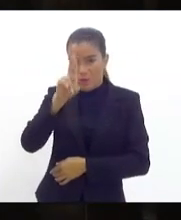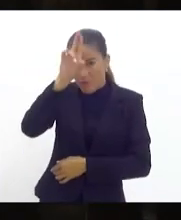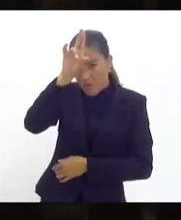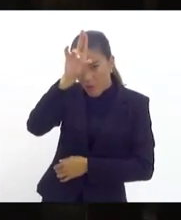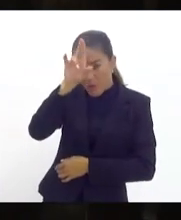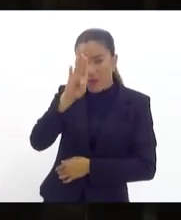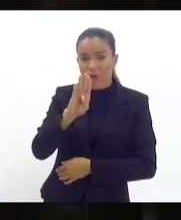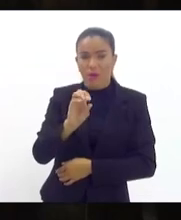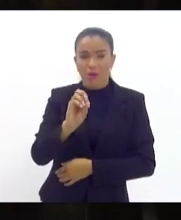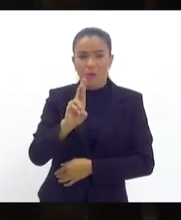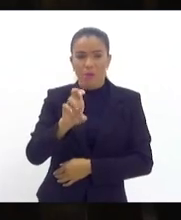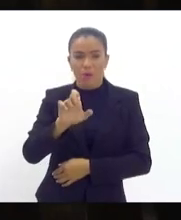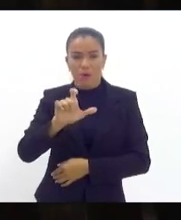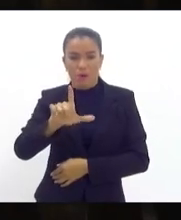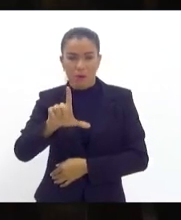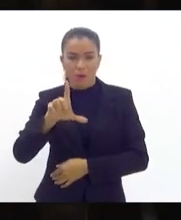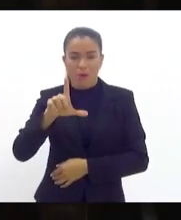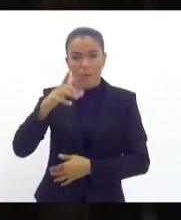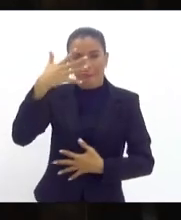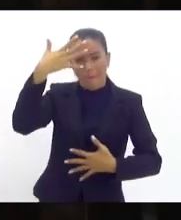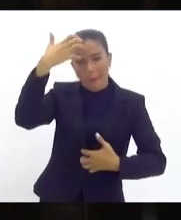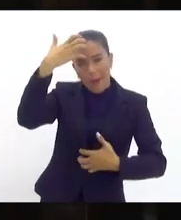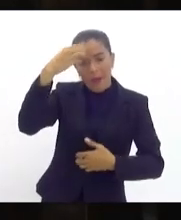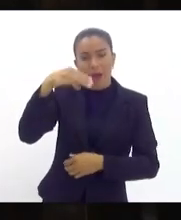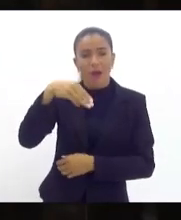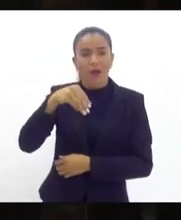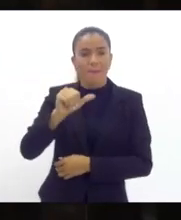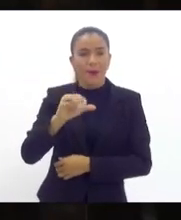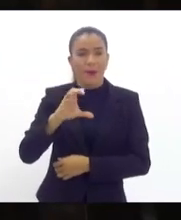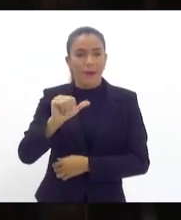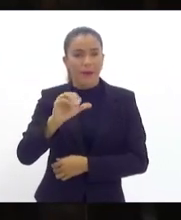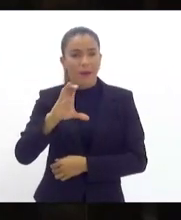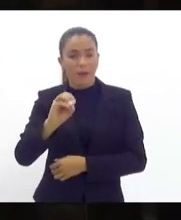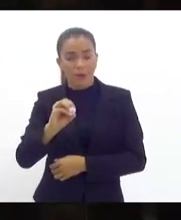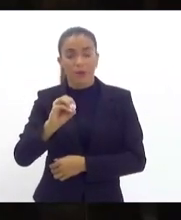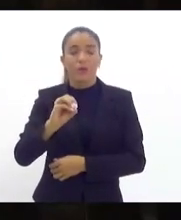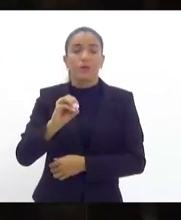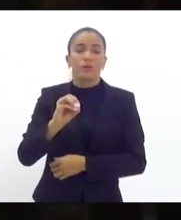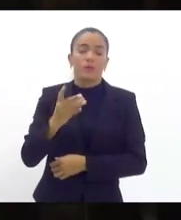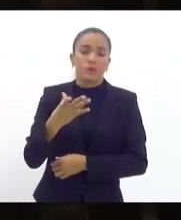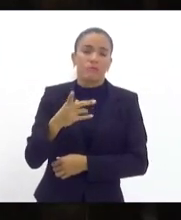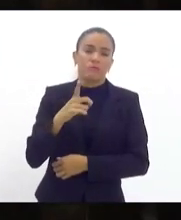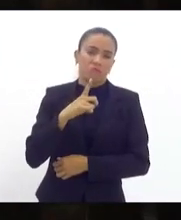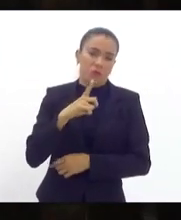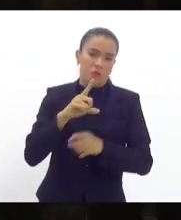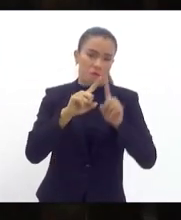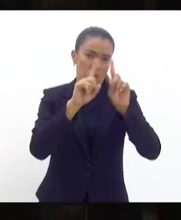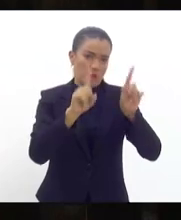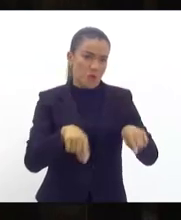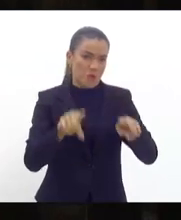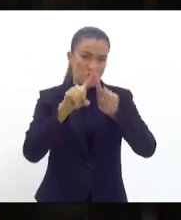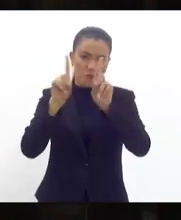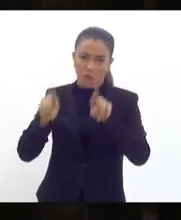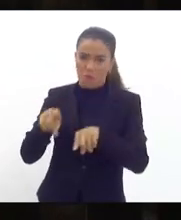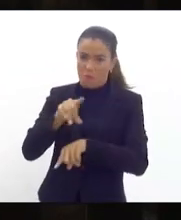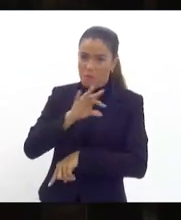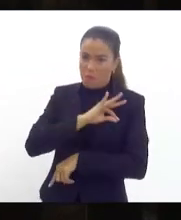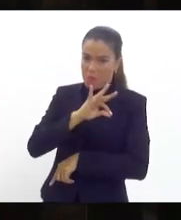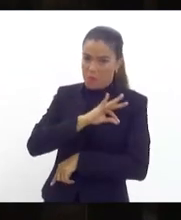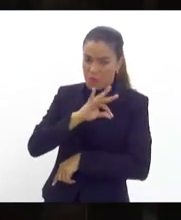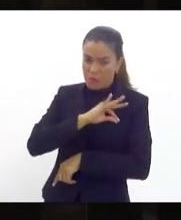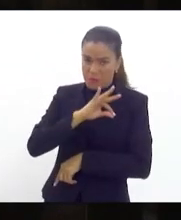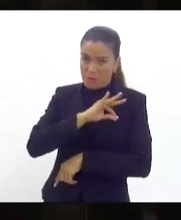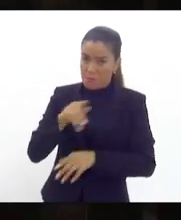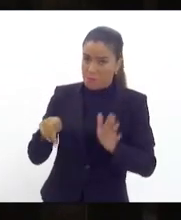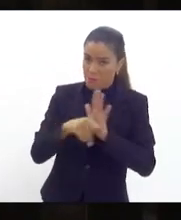enfim e aí uma com um efetivo do sexto Batalhão mas todas essas